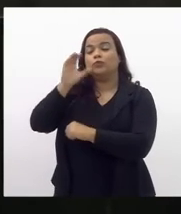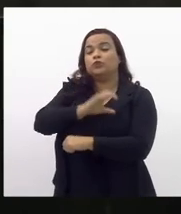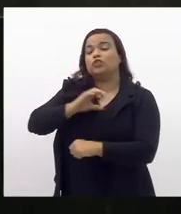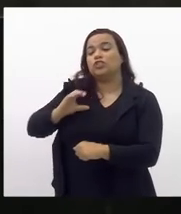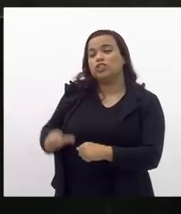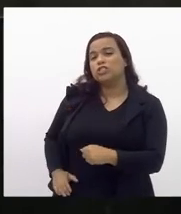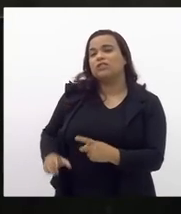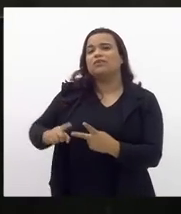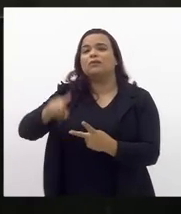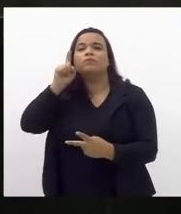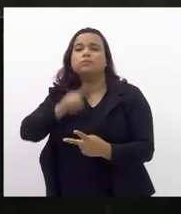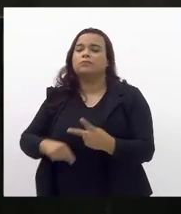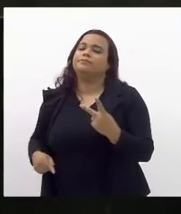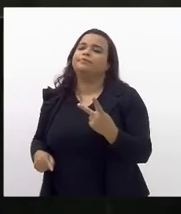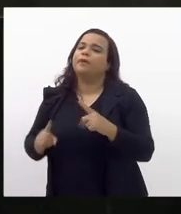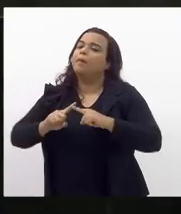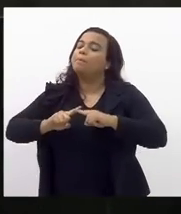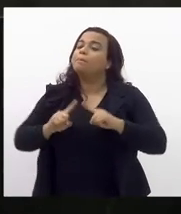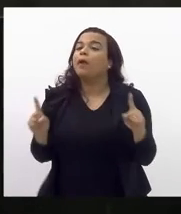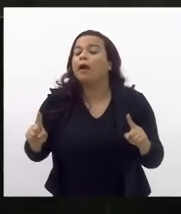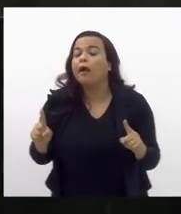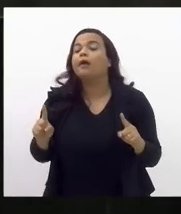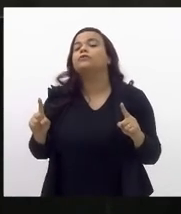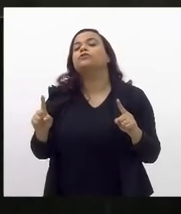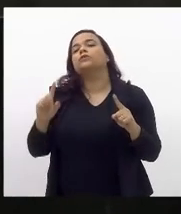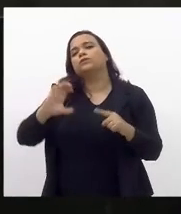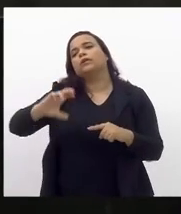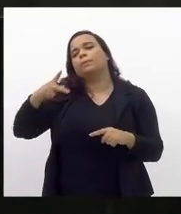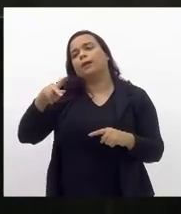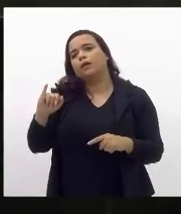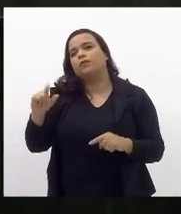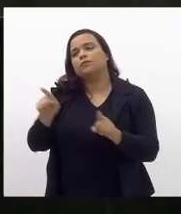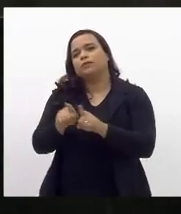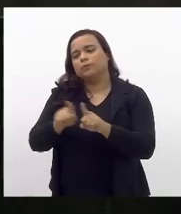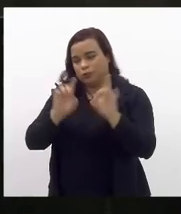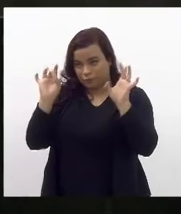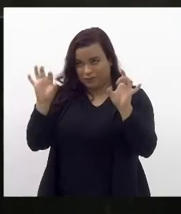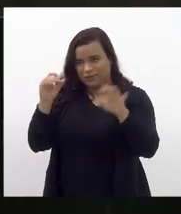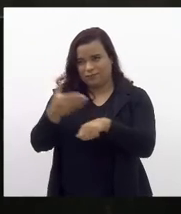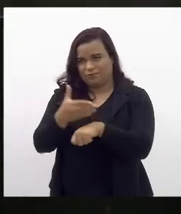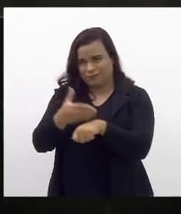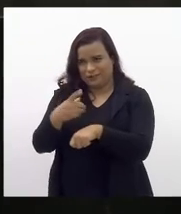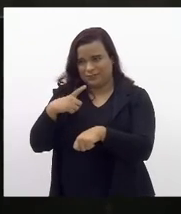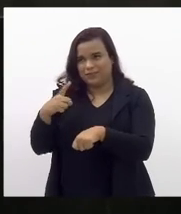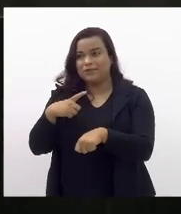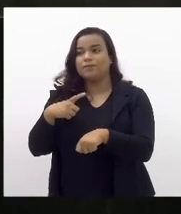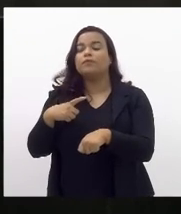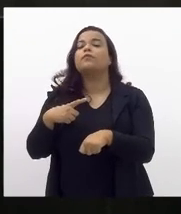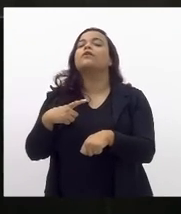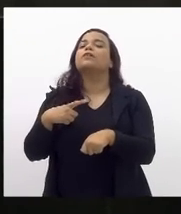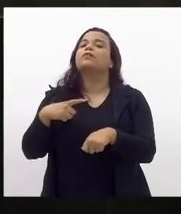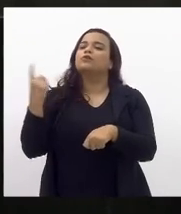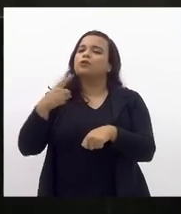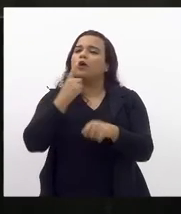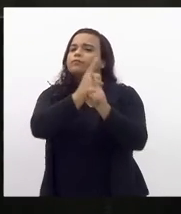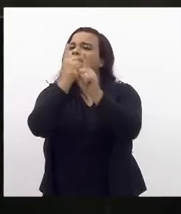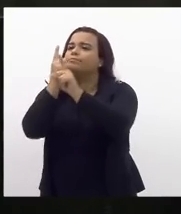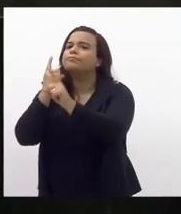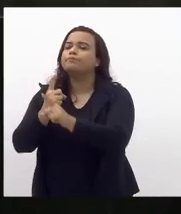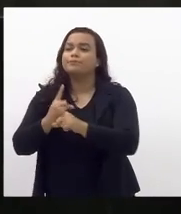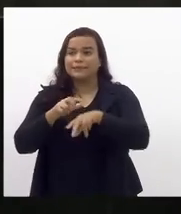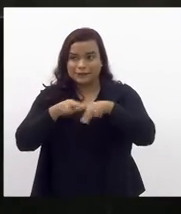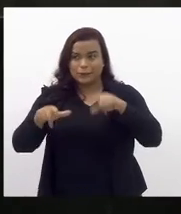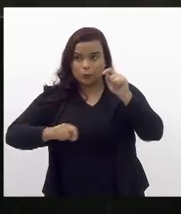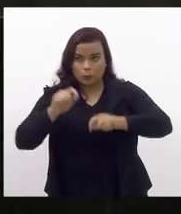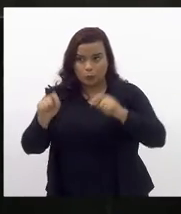na CPI das participações especiais, e hoje voltamos a esse tema durante a audiência pública, nós constatamos, deputada Marta Rocha, que